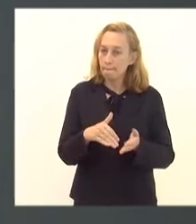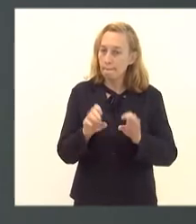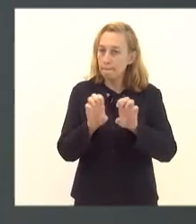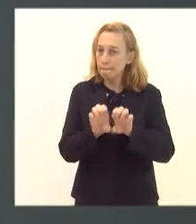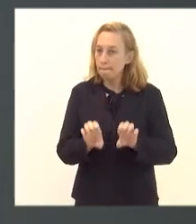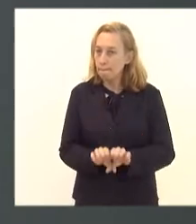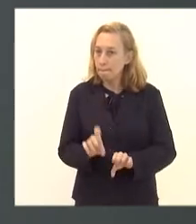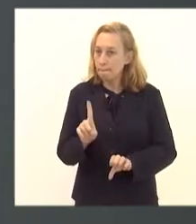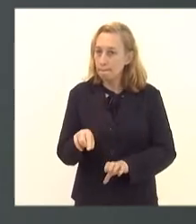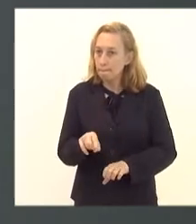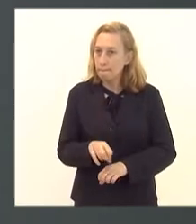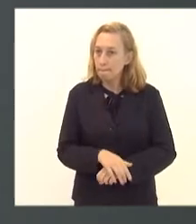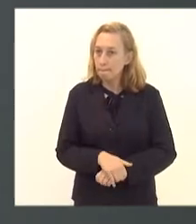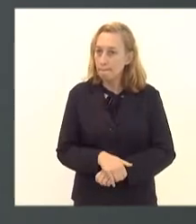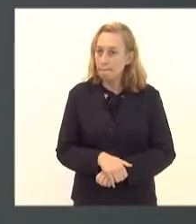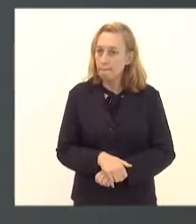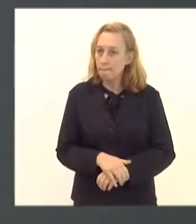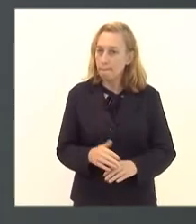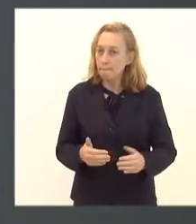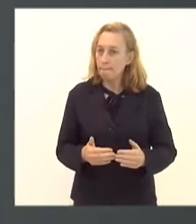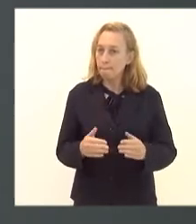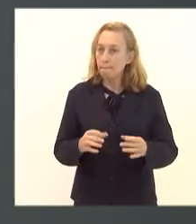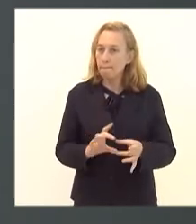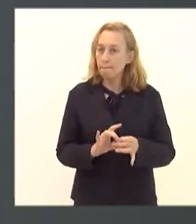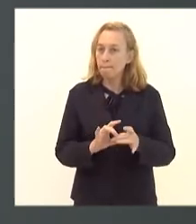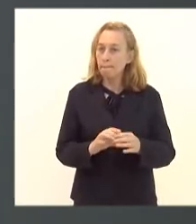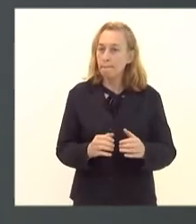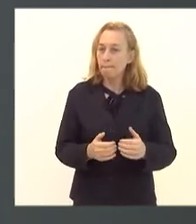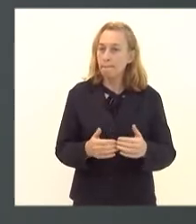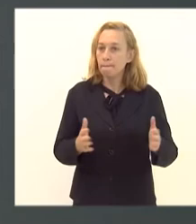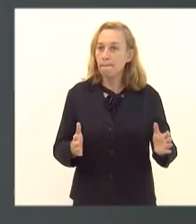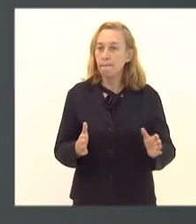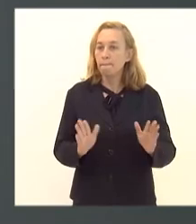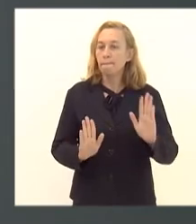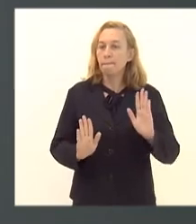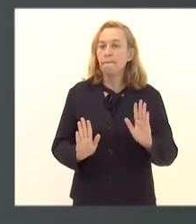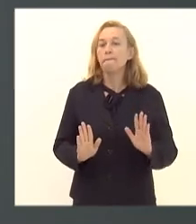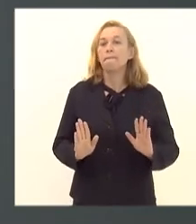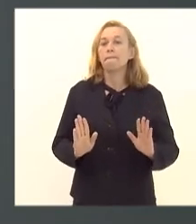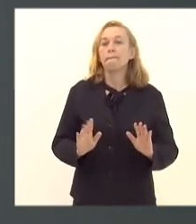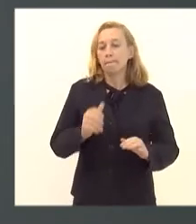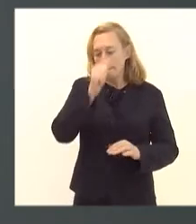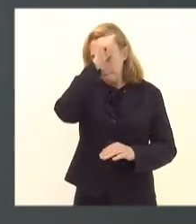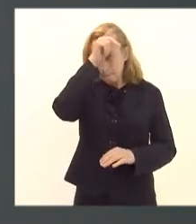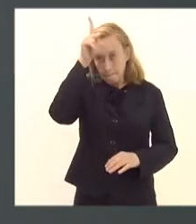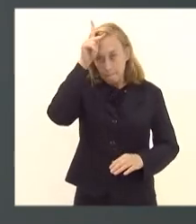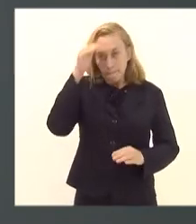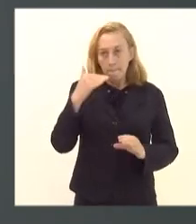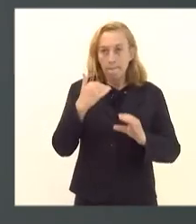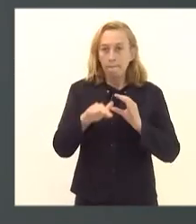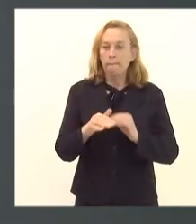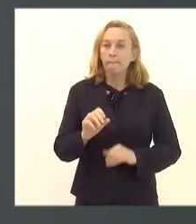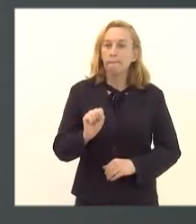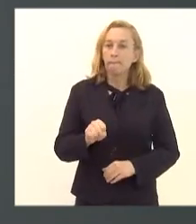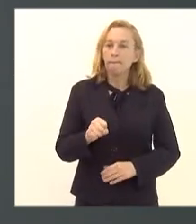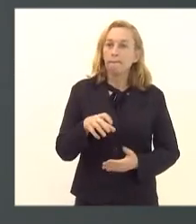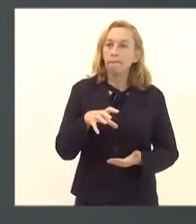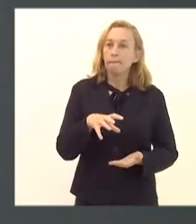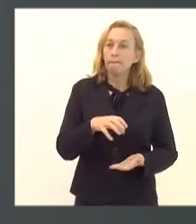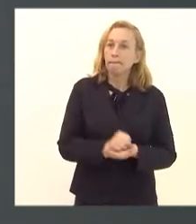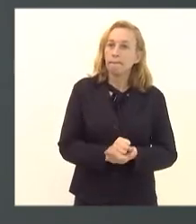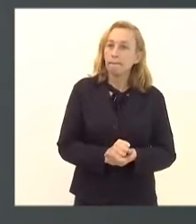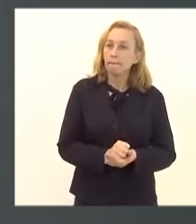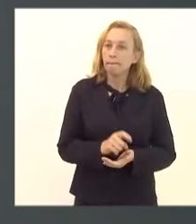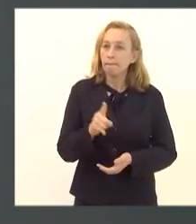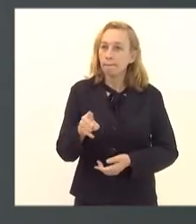né? Abriram uma seleção, as prefeituras demandaram, e aí... Esse do Registro Viegas, não muito, porque